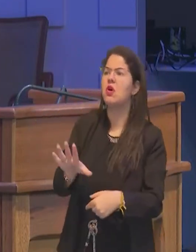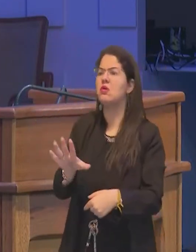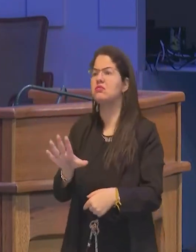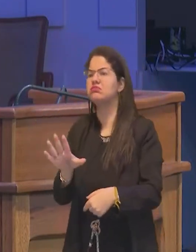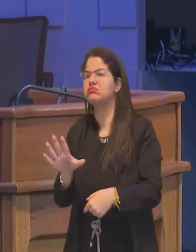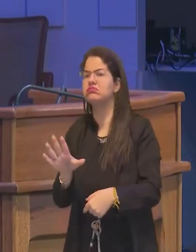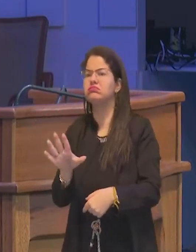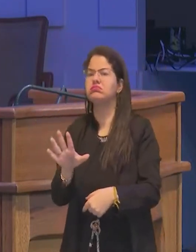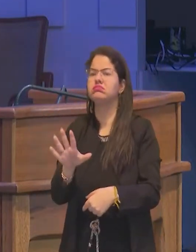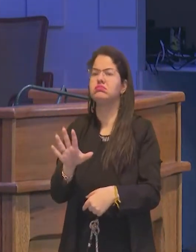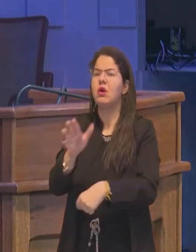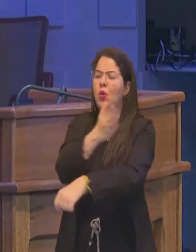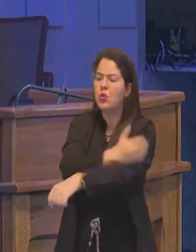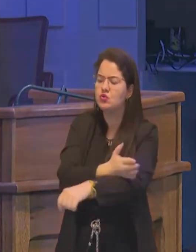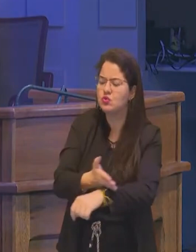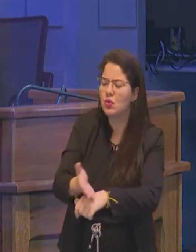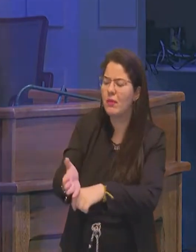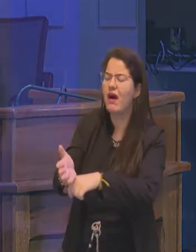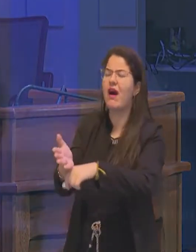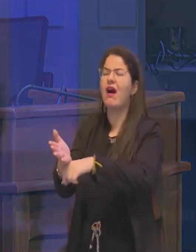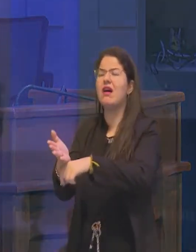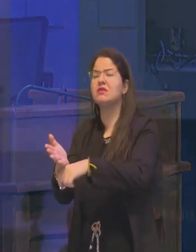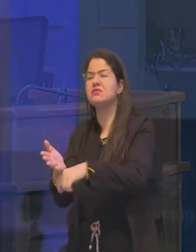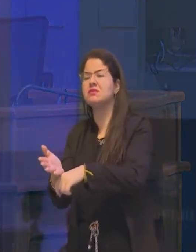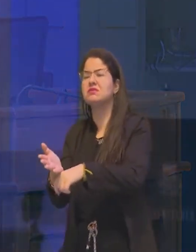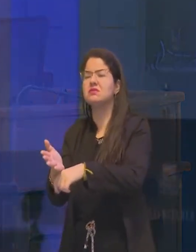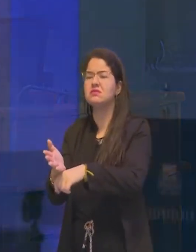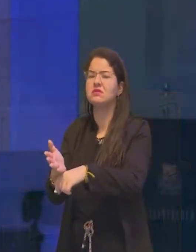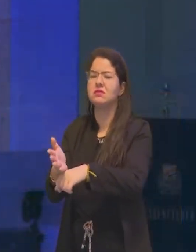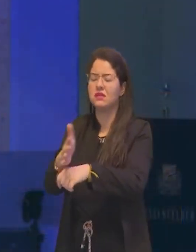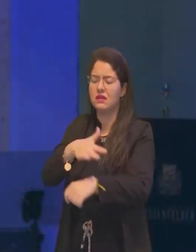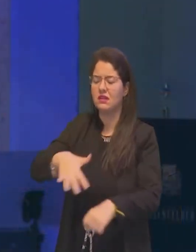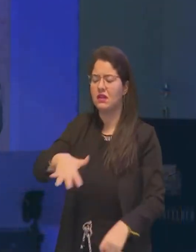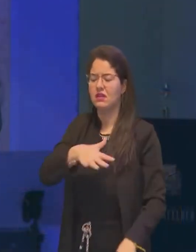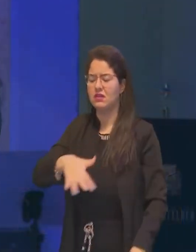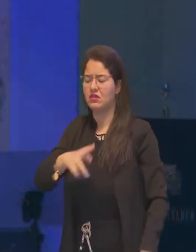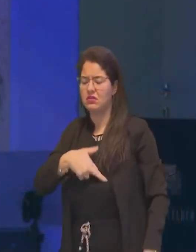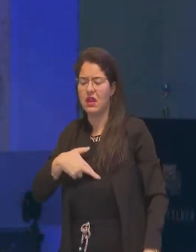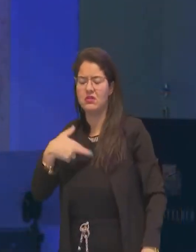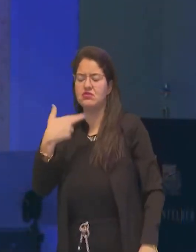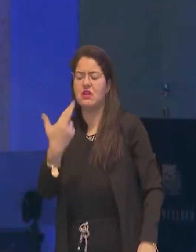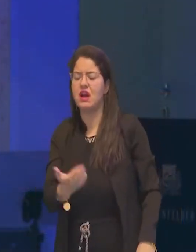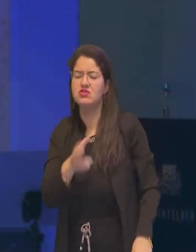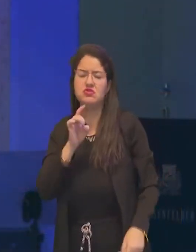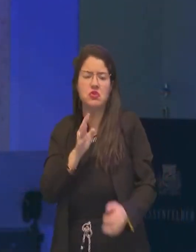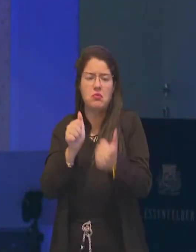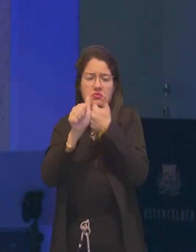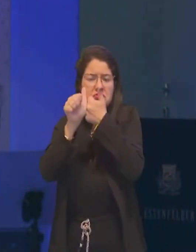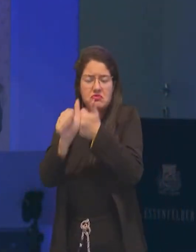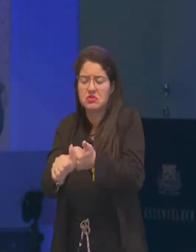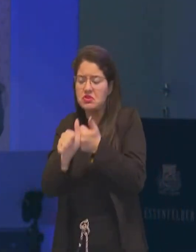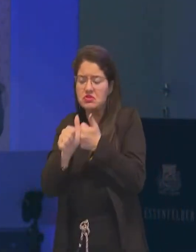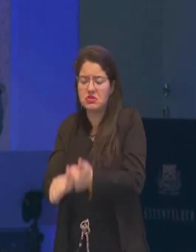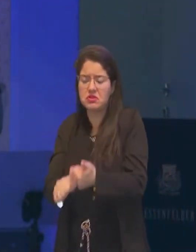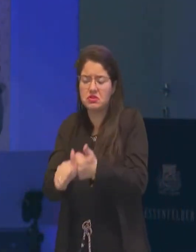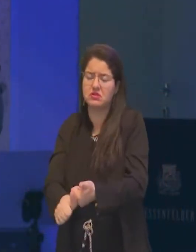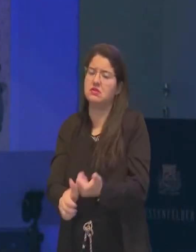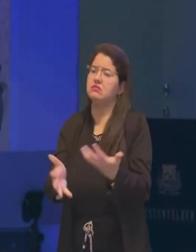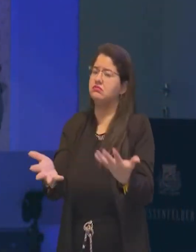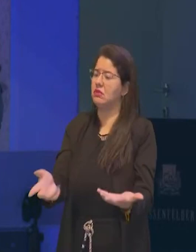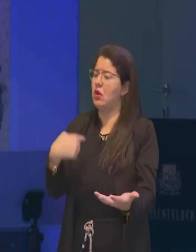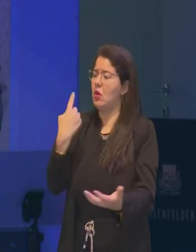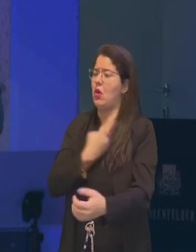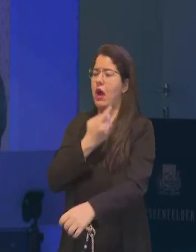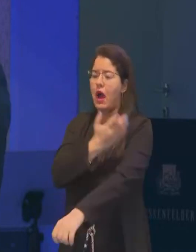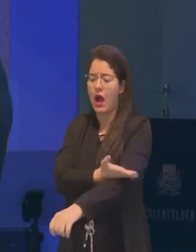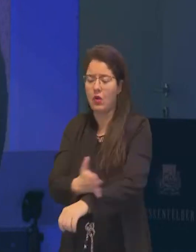tentar manter essa rotina que estamos acostumados dentro da religiosidade? Ou seja, a gente está